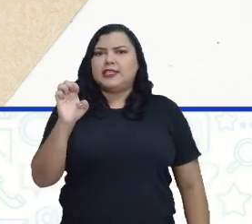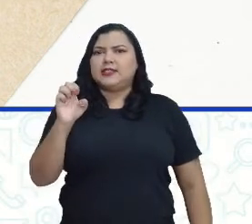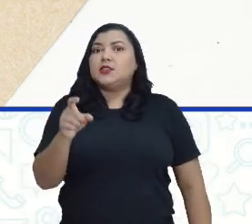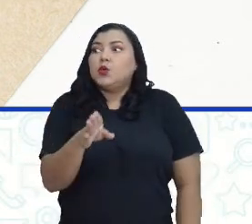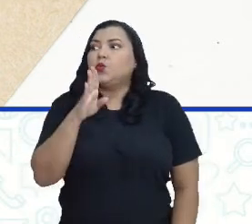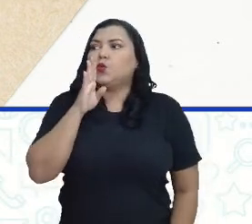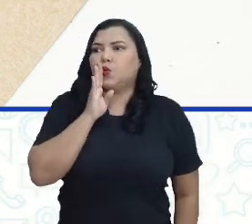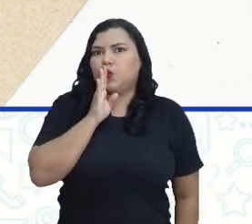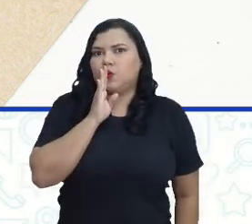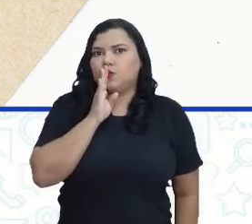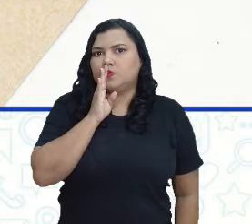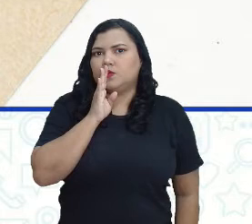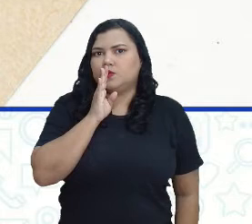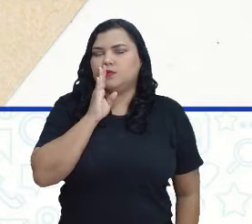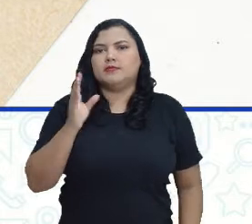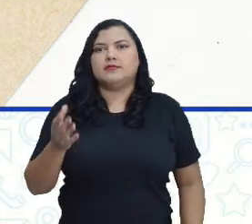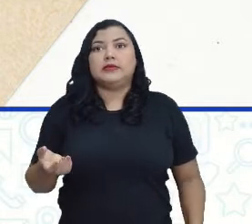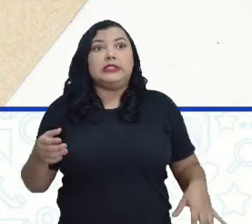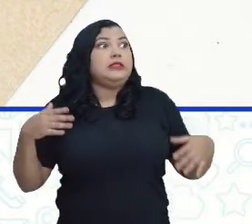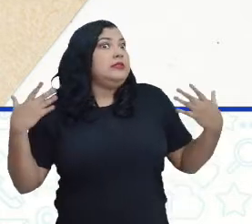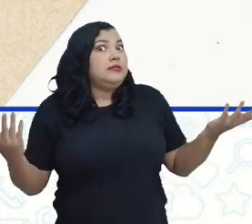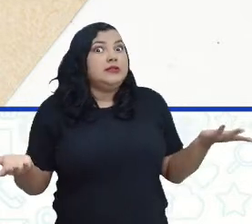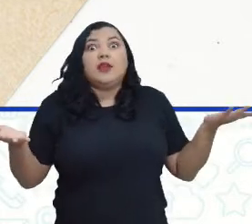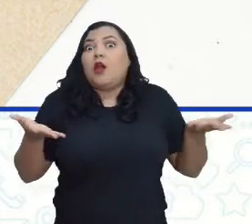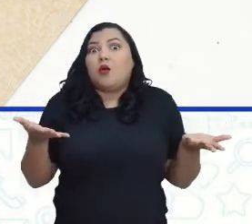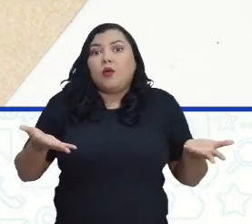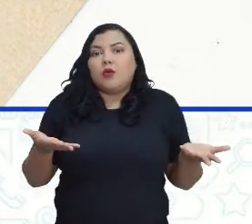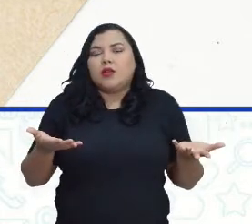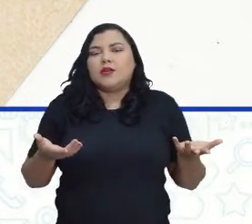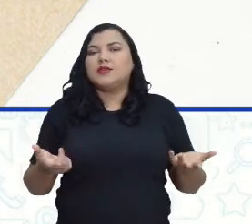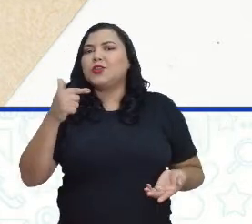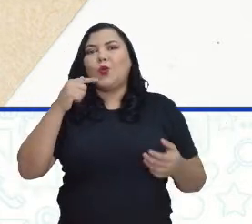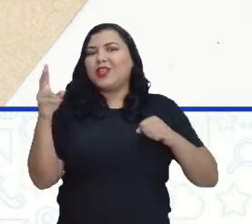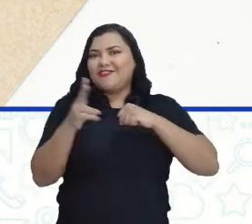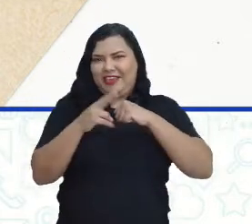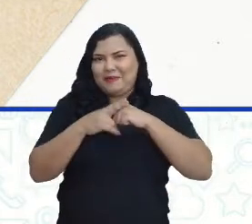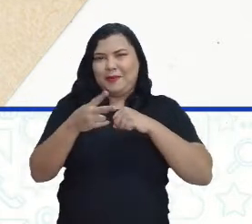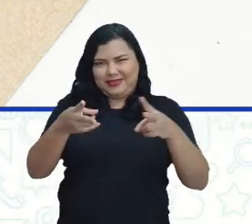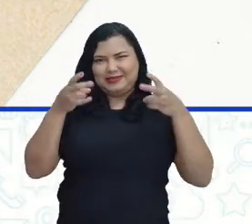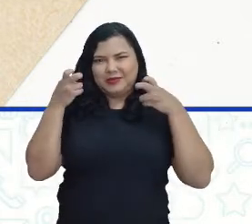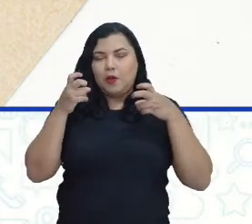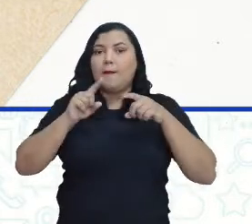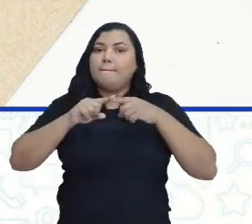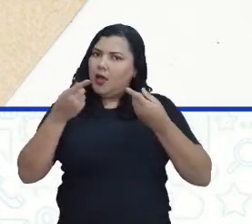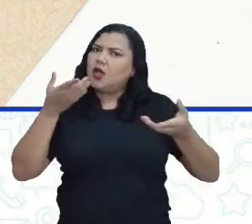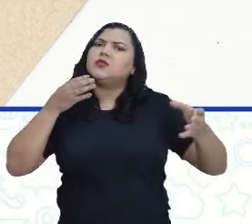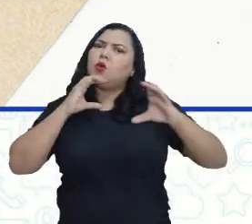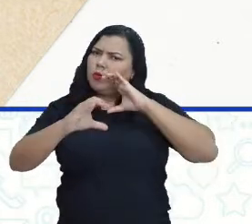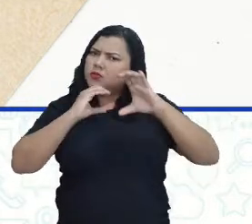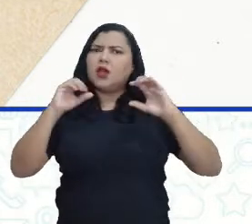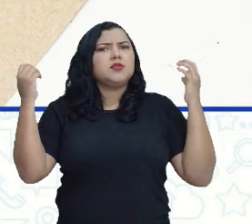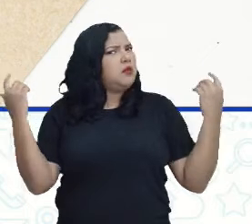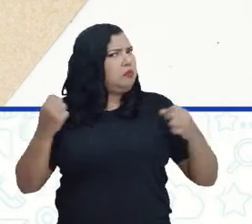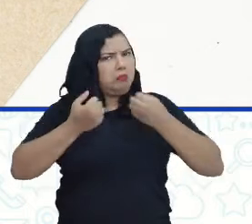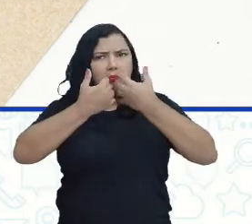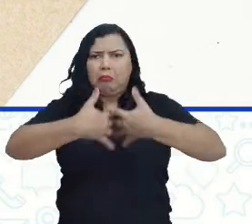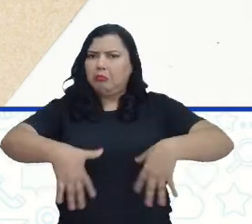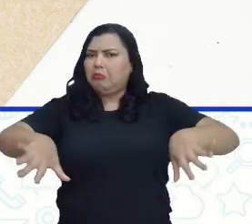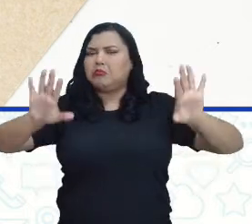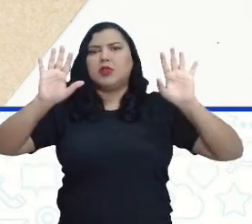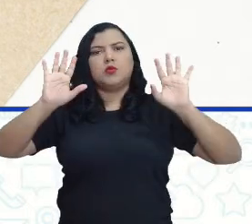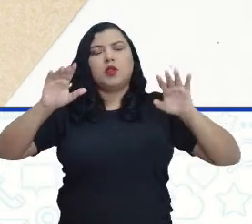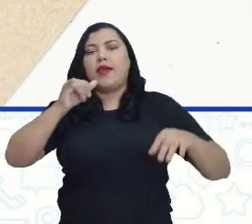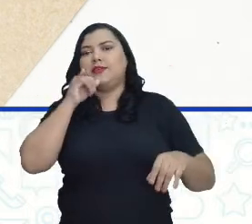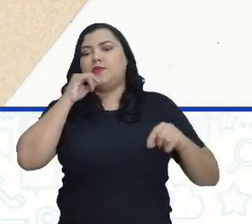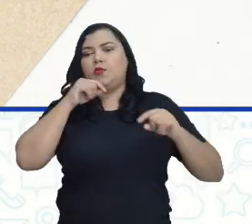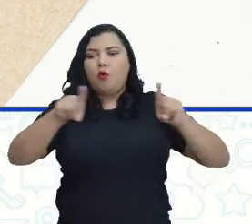tem, nesse caso, verbo. Mas a gente tem o quê? Uma comunicação, um enunciado linguístico. Se eu estiver aqui no